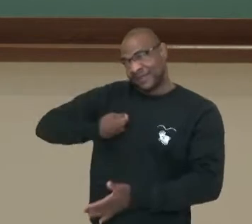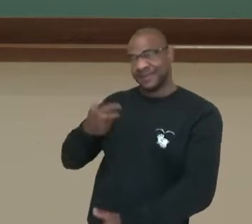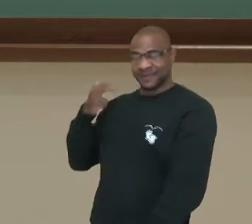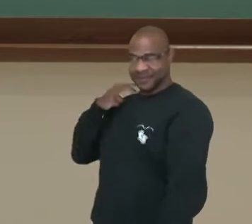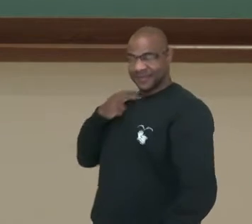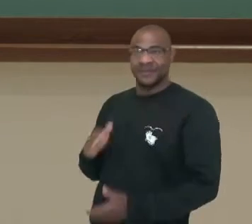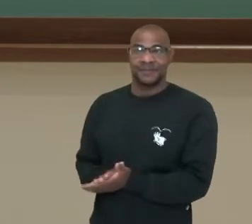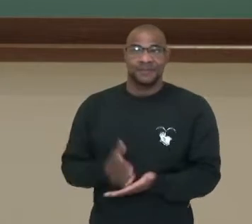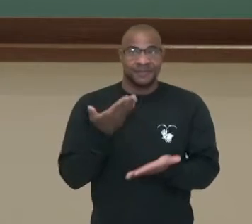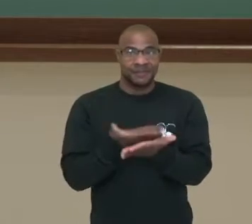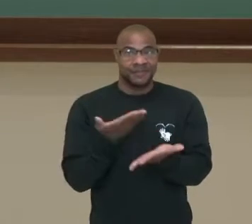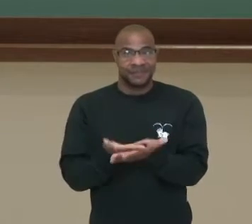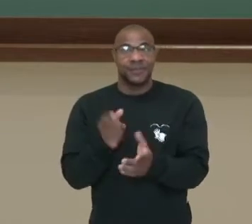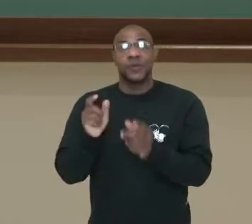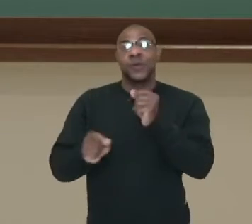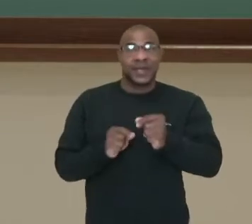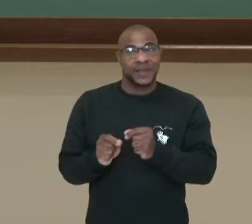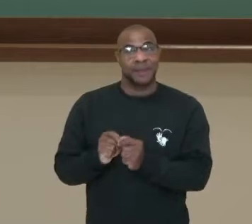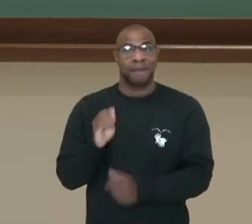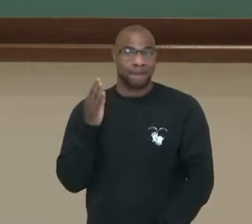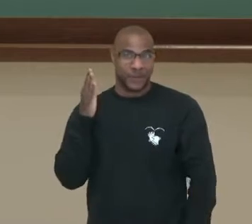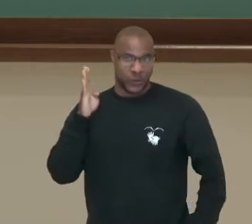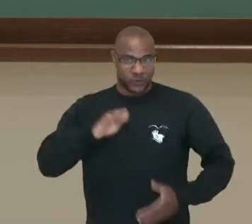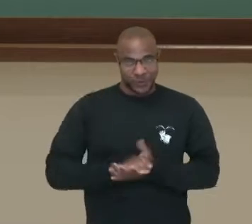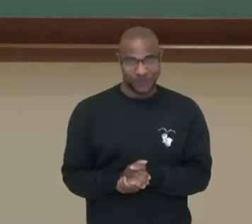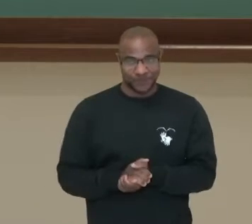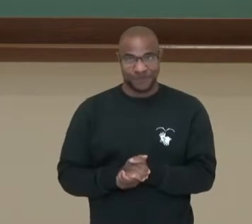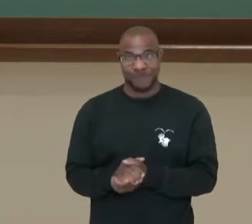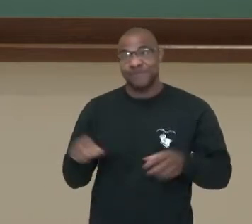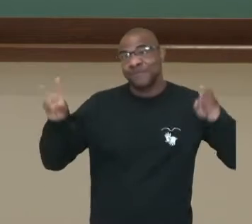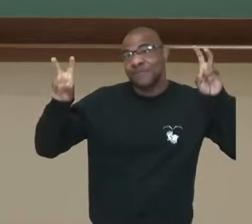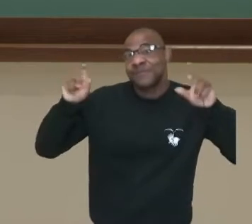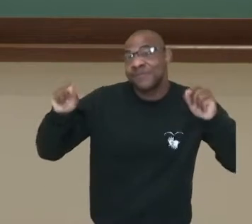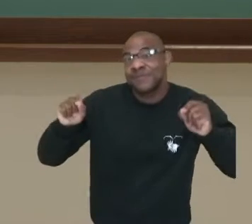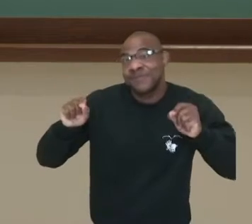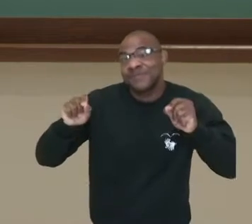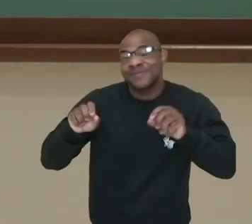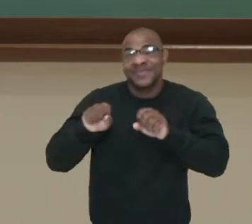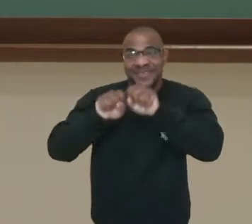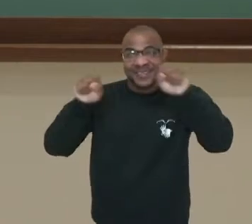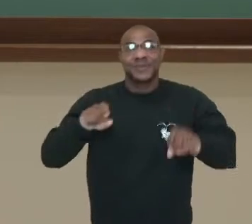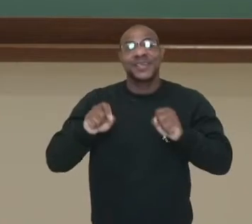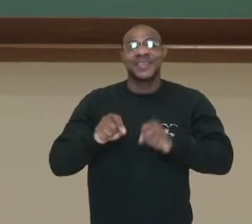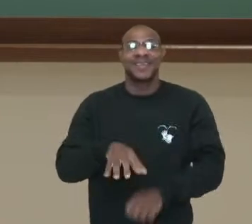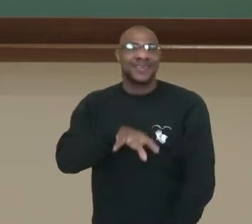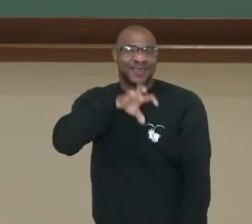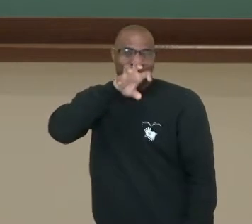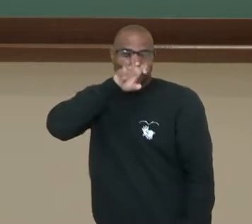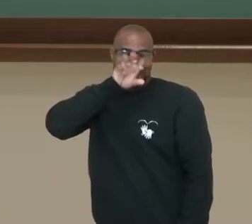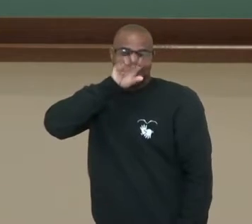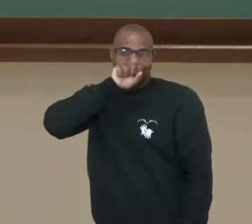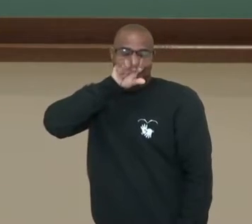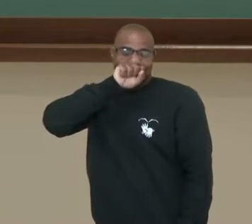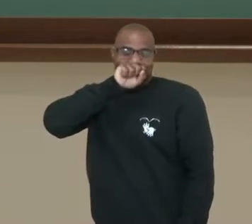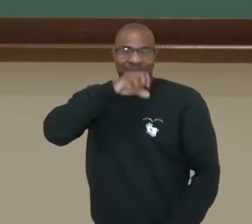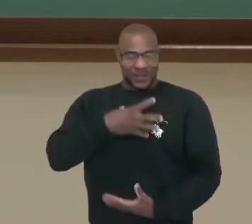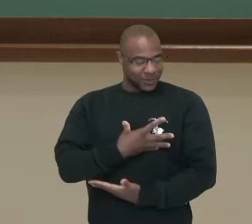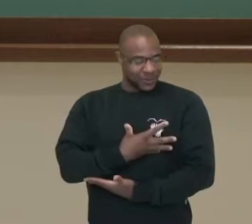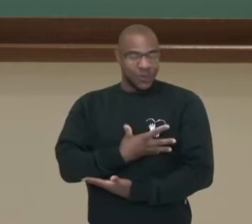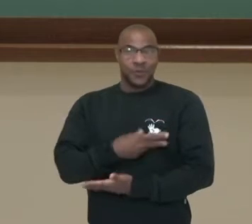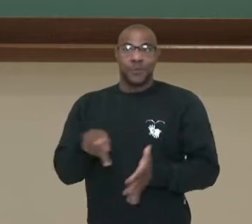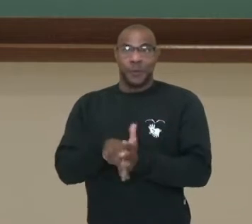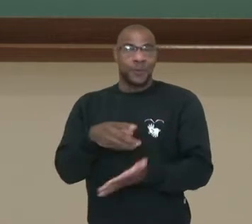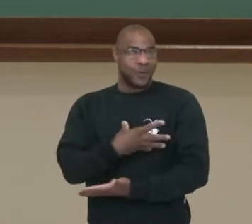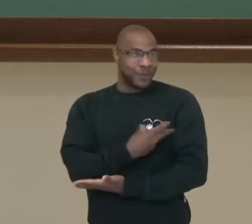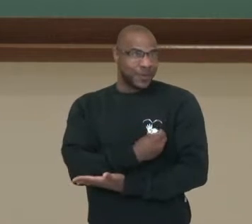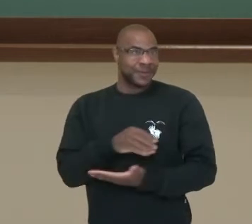para mais uma aula de biologia. O tema de hoje é o sistema respiratório dos mamíferos e hoje, novamente, eu